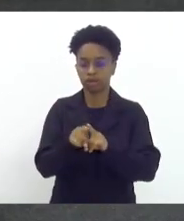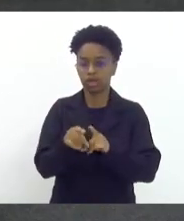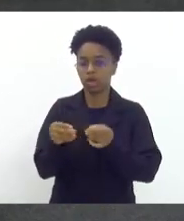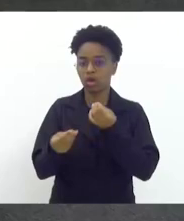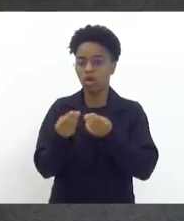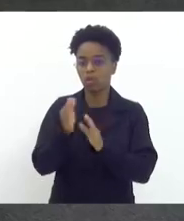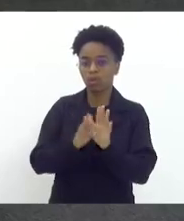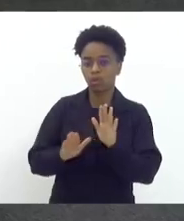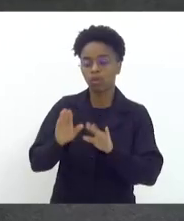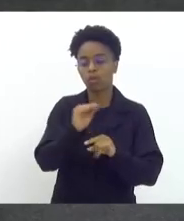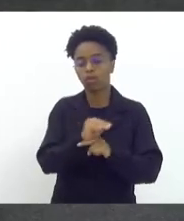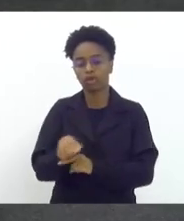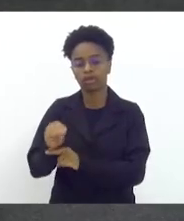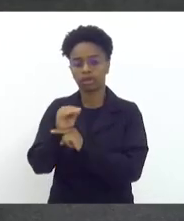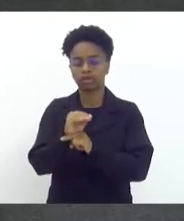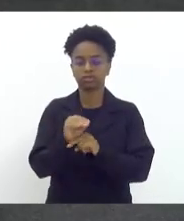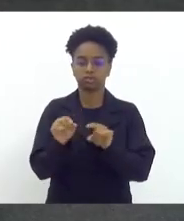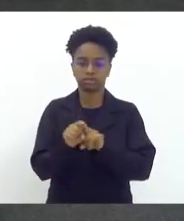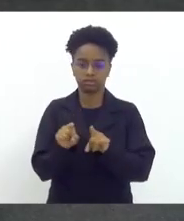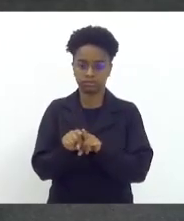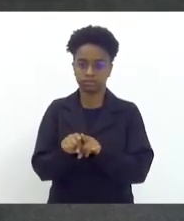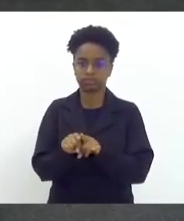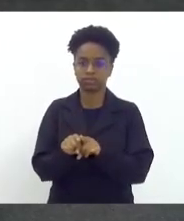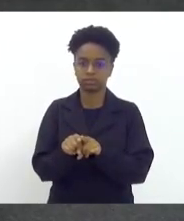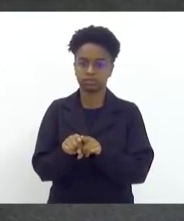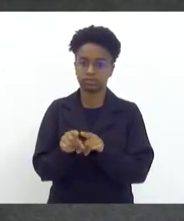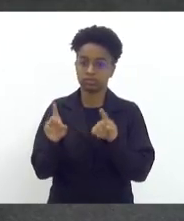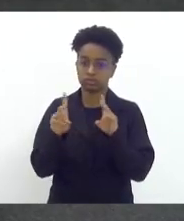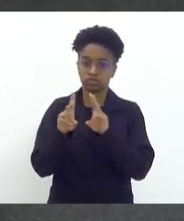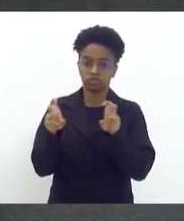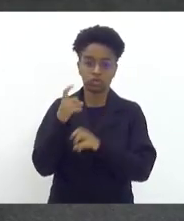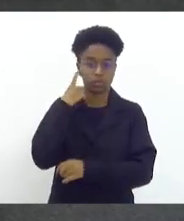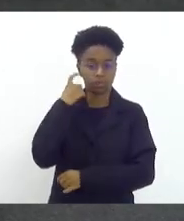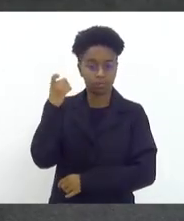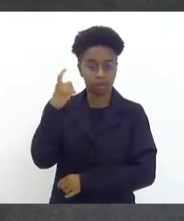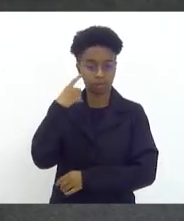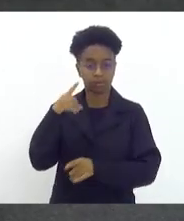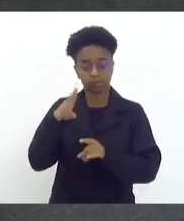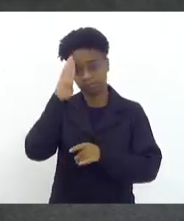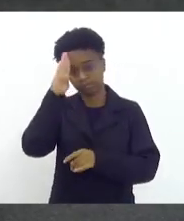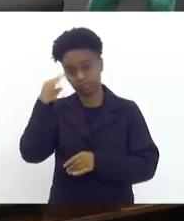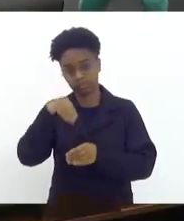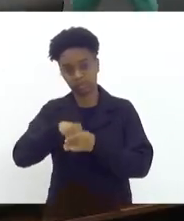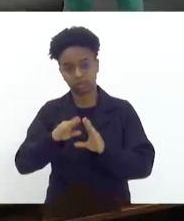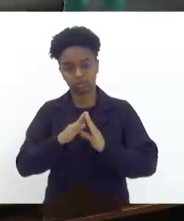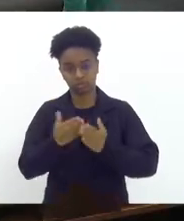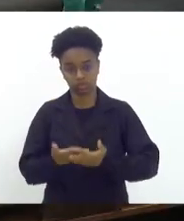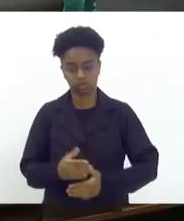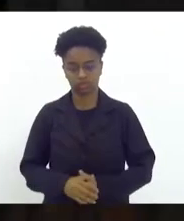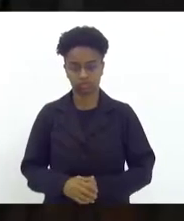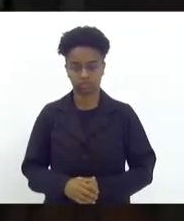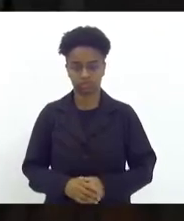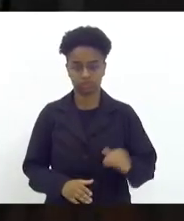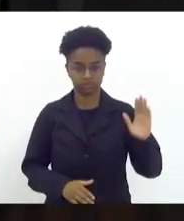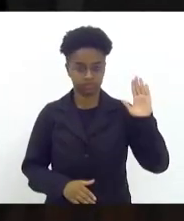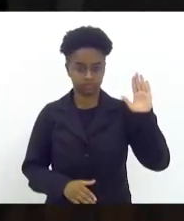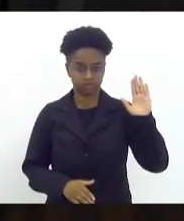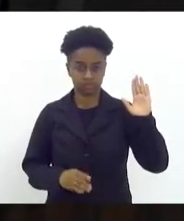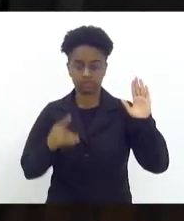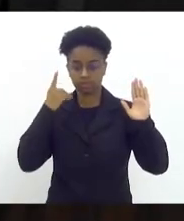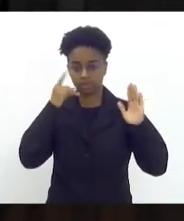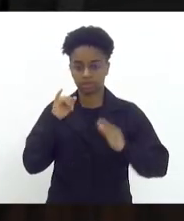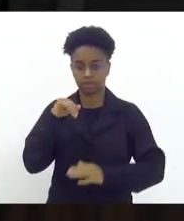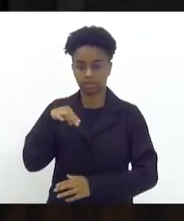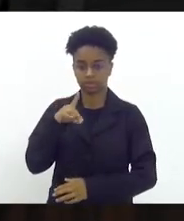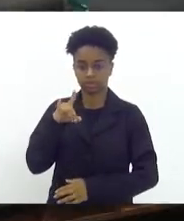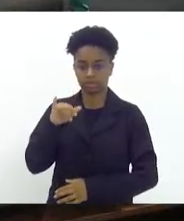cuidado e cuidado com essa questão sonora principalmente nas escolas Presidente Deputado da